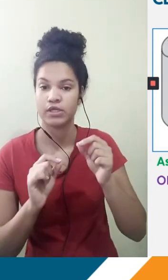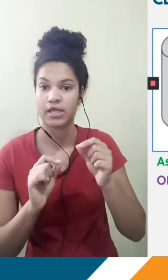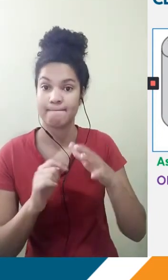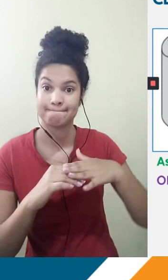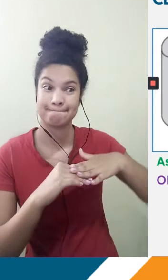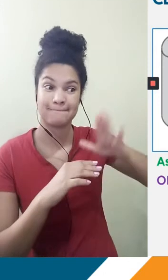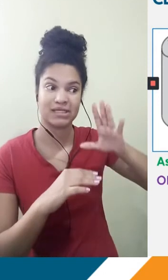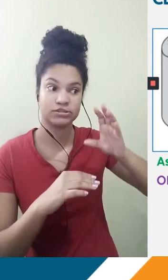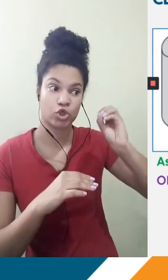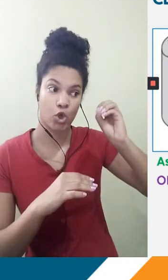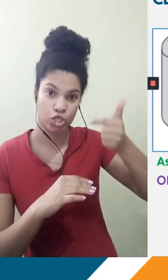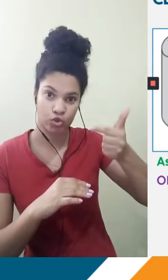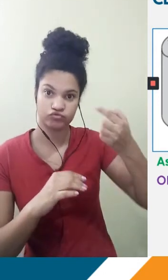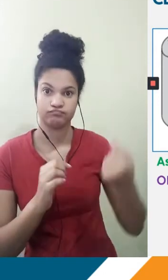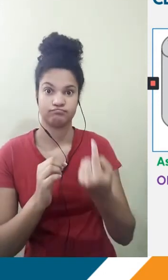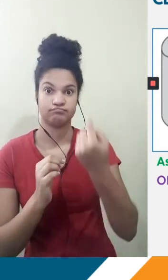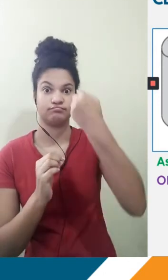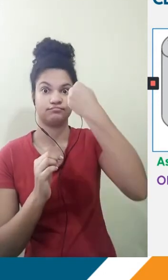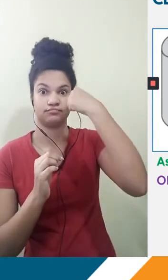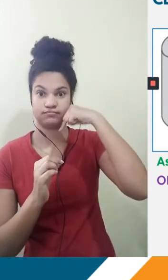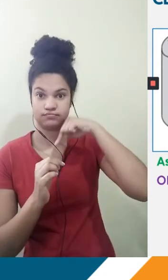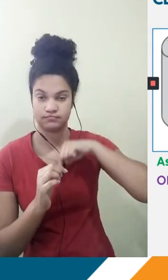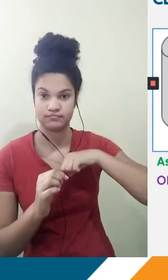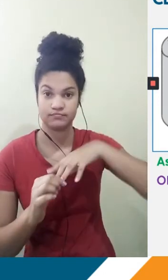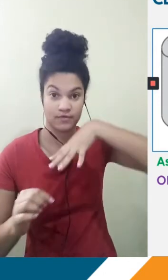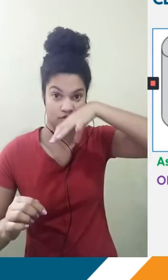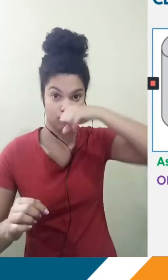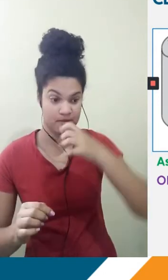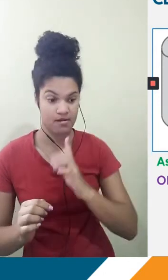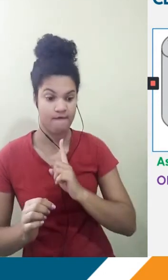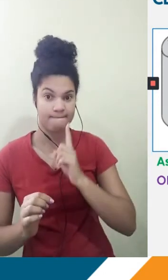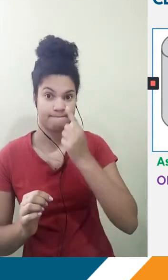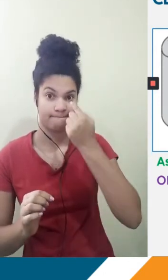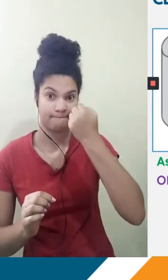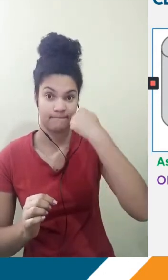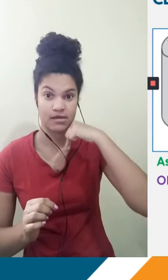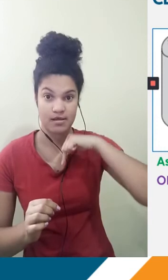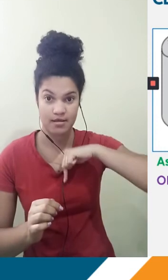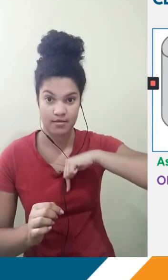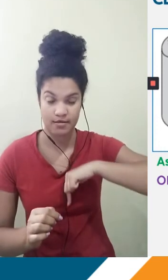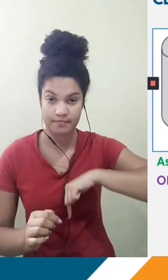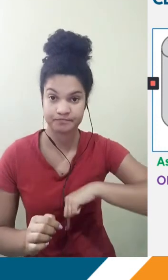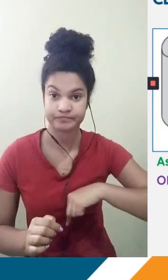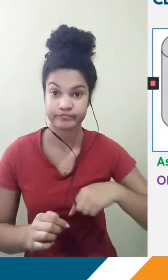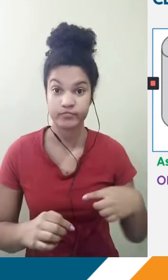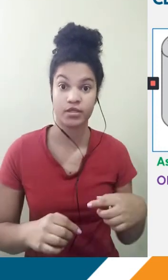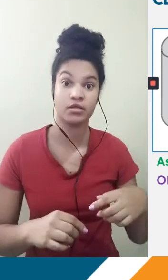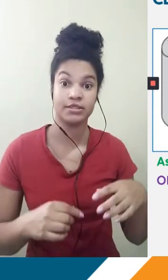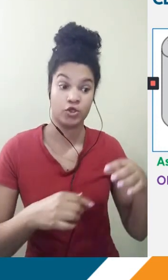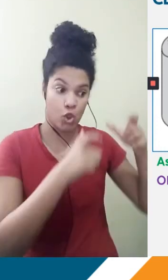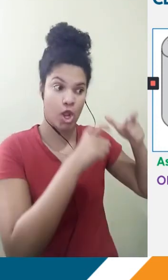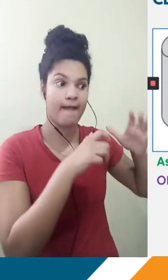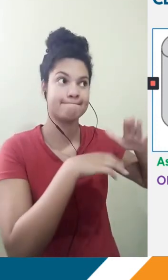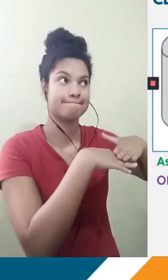processo respiratório, passe de um meio onde tem maior concentração de gás carbônico para um local